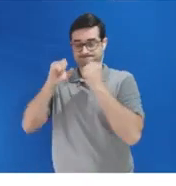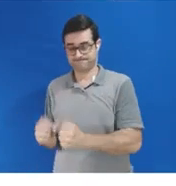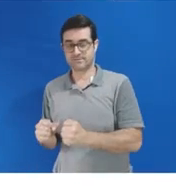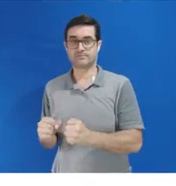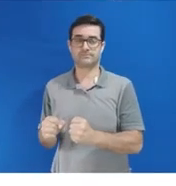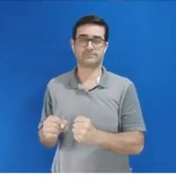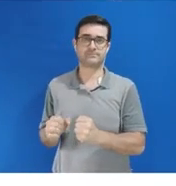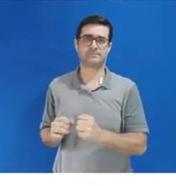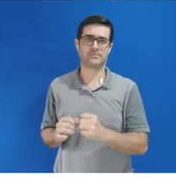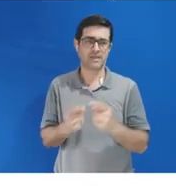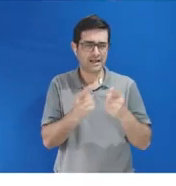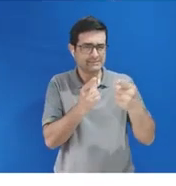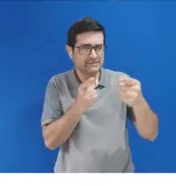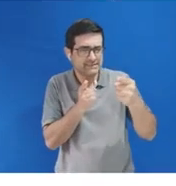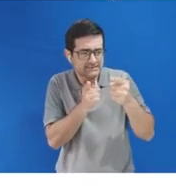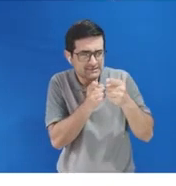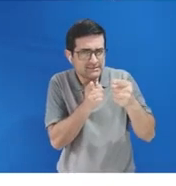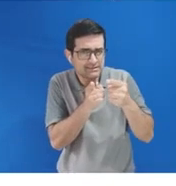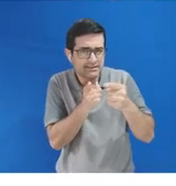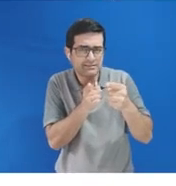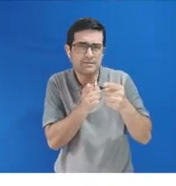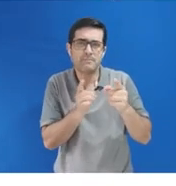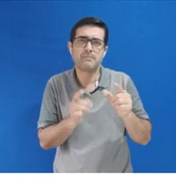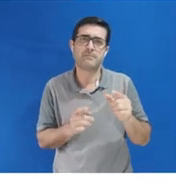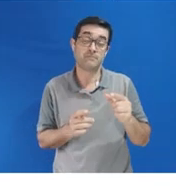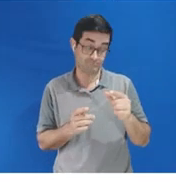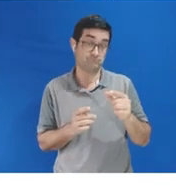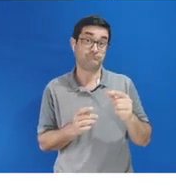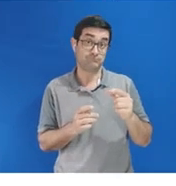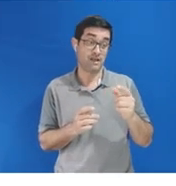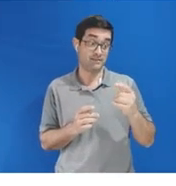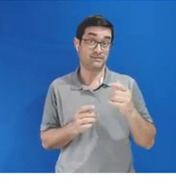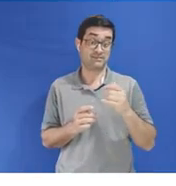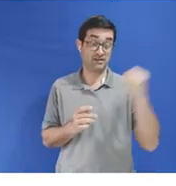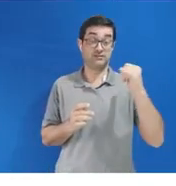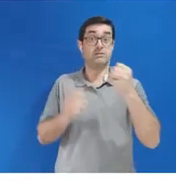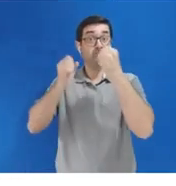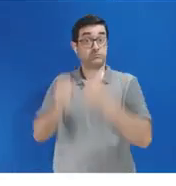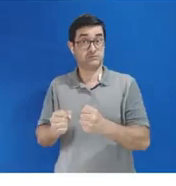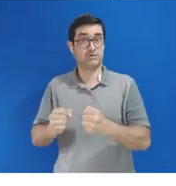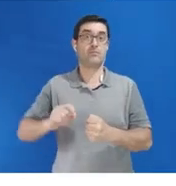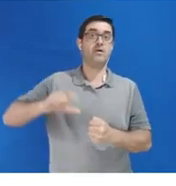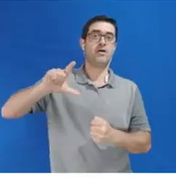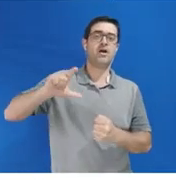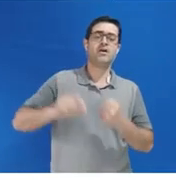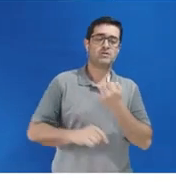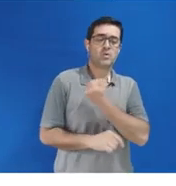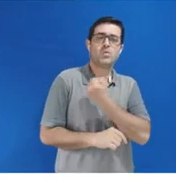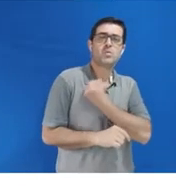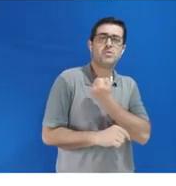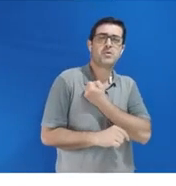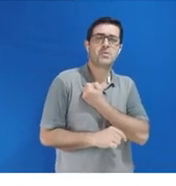potencial. Quanto menor a distância, maior a energia potencial. Por quê? Se eu tiver um número